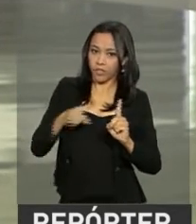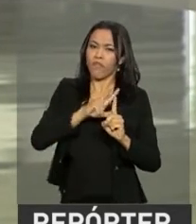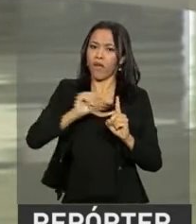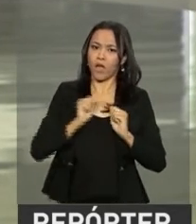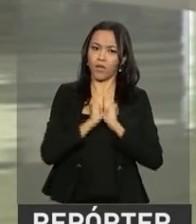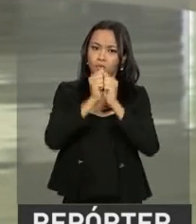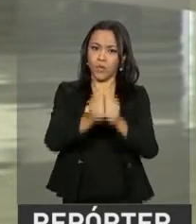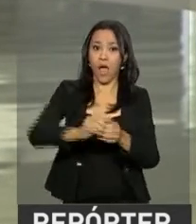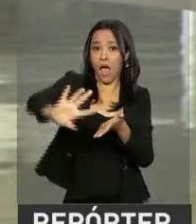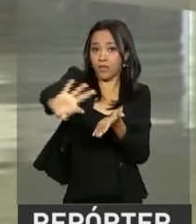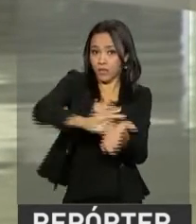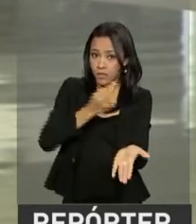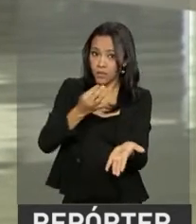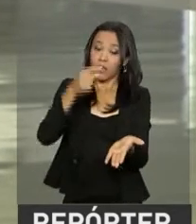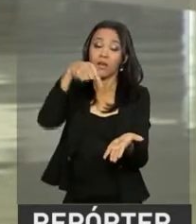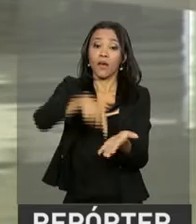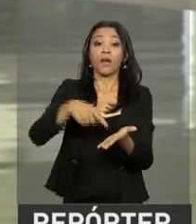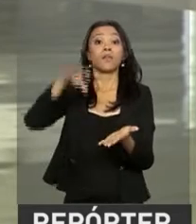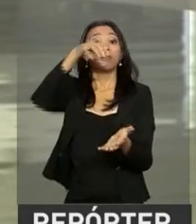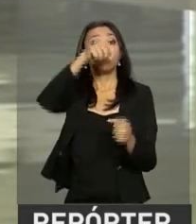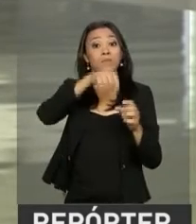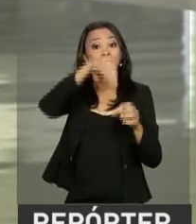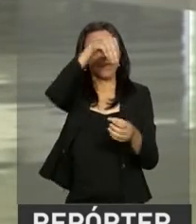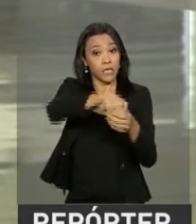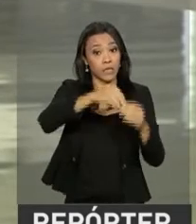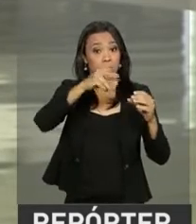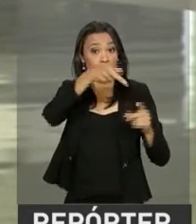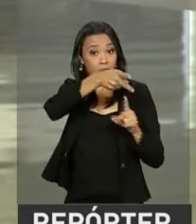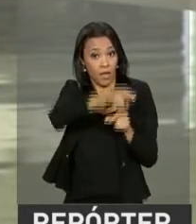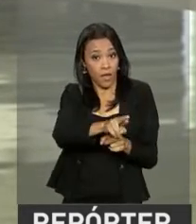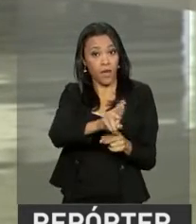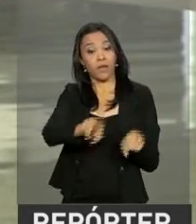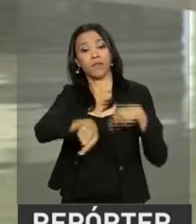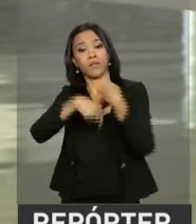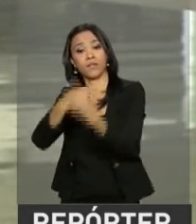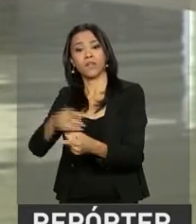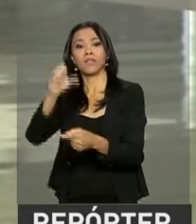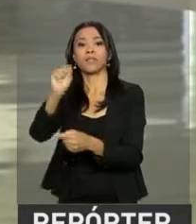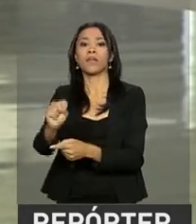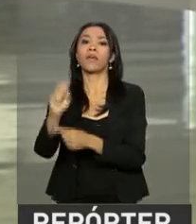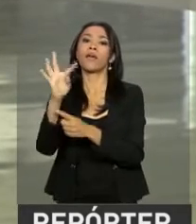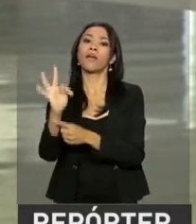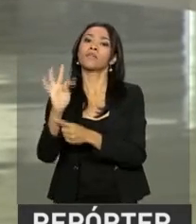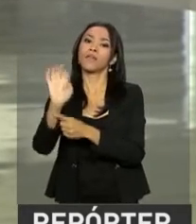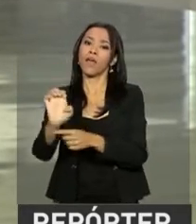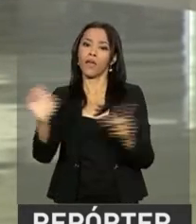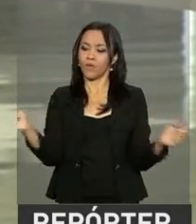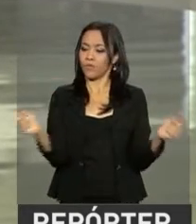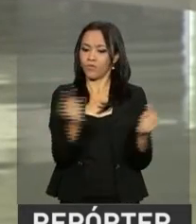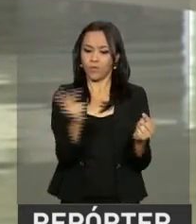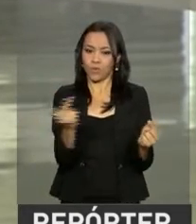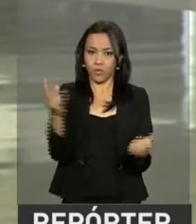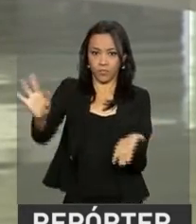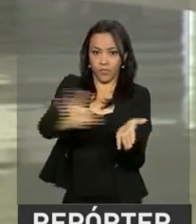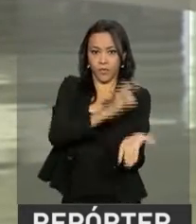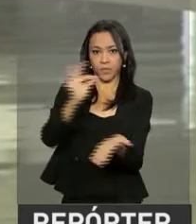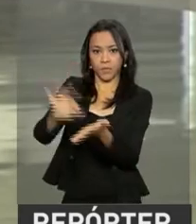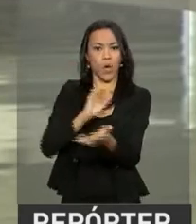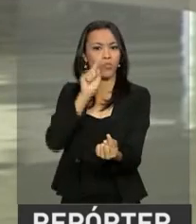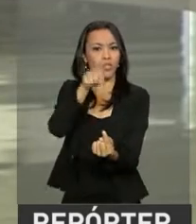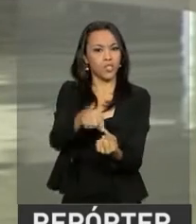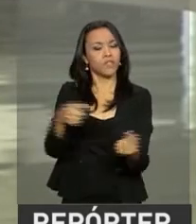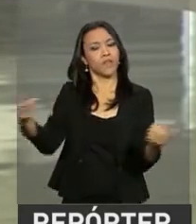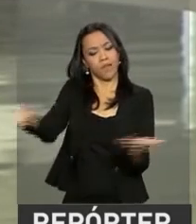cooperação técnica entre a Presidência da República e o Tribunal Superior Eleitoral, o TSE. A iniciativa é para promover a